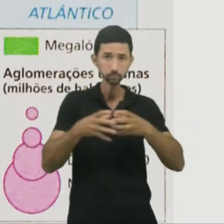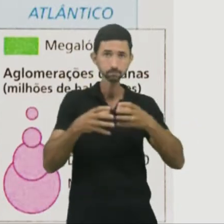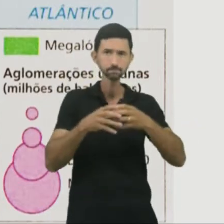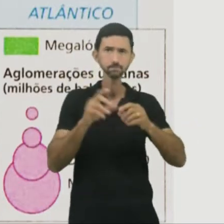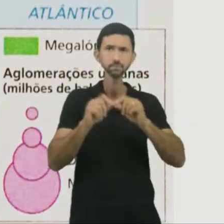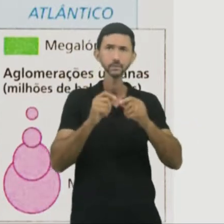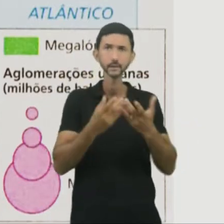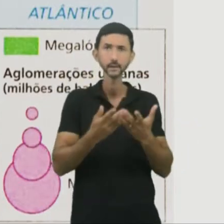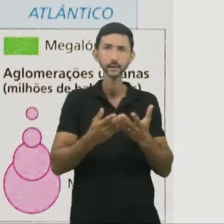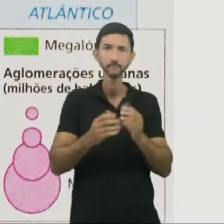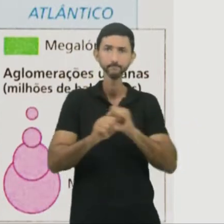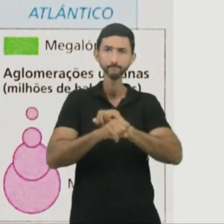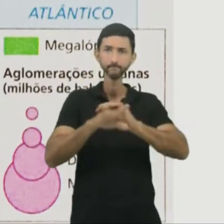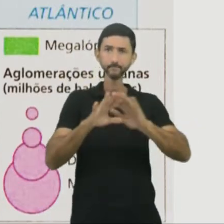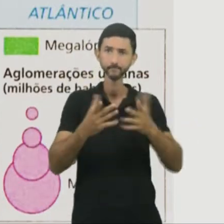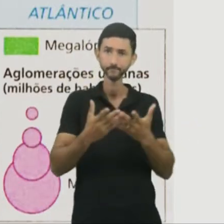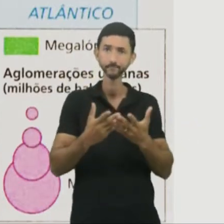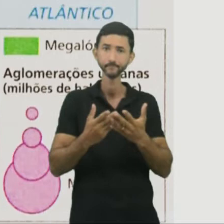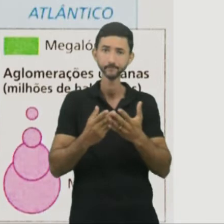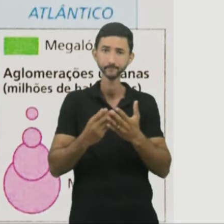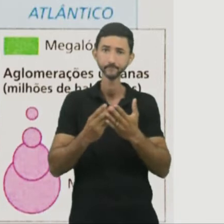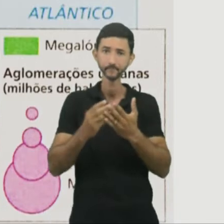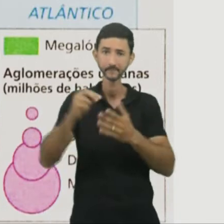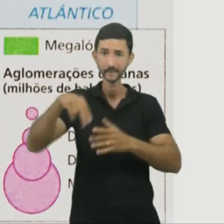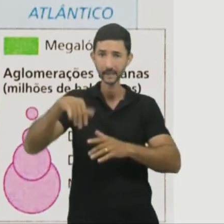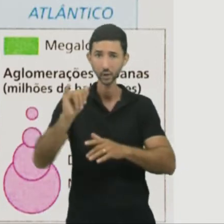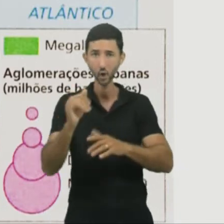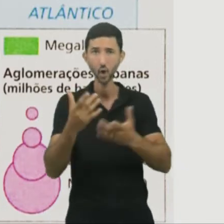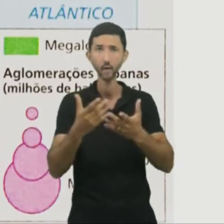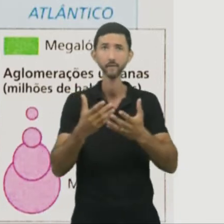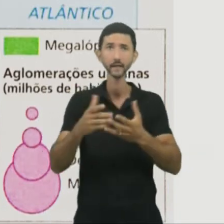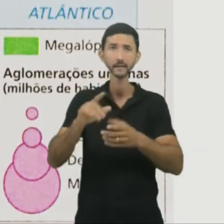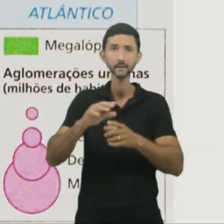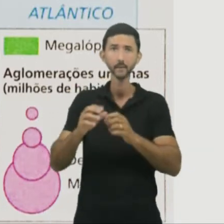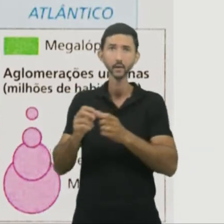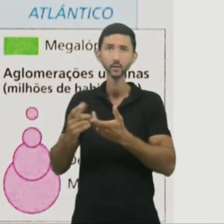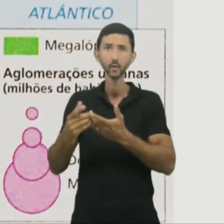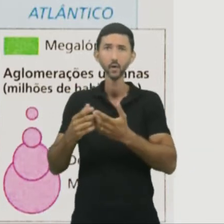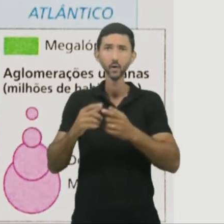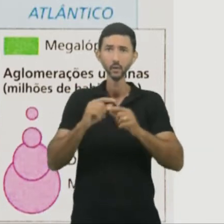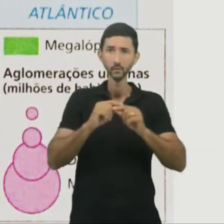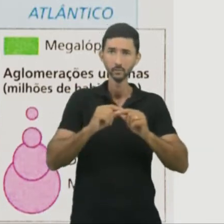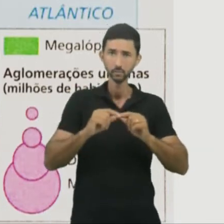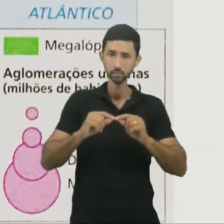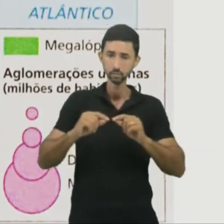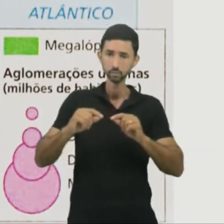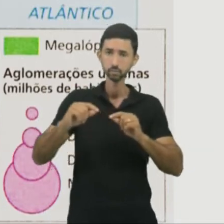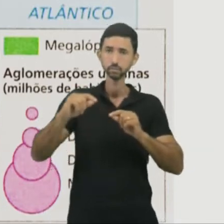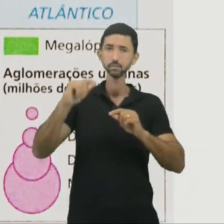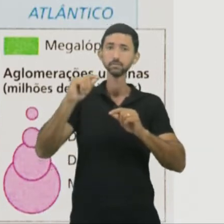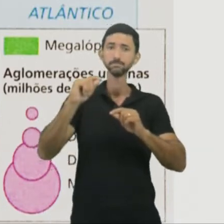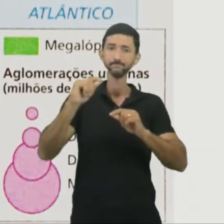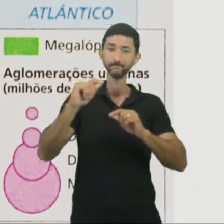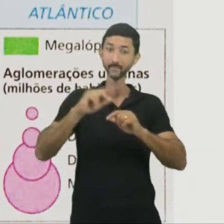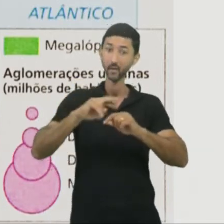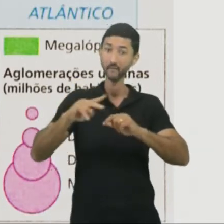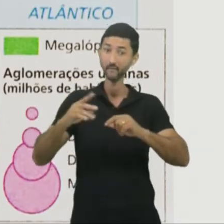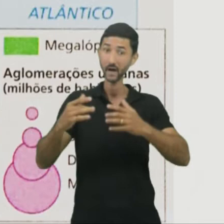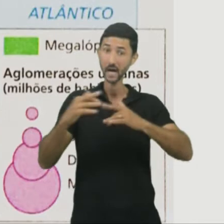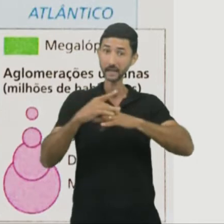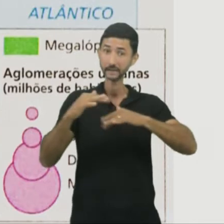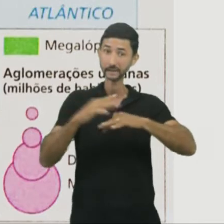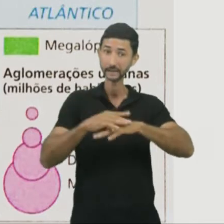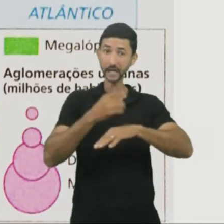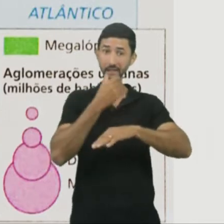destaca claramente Nova York, a mancha urbana que vai de Boston a Washington, tá? Que